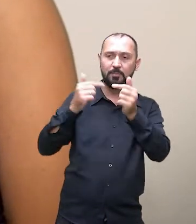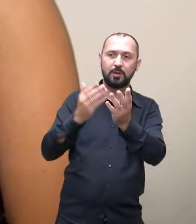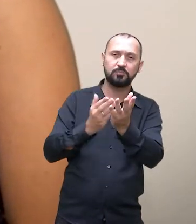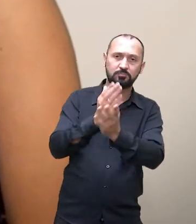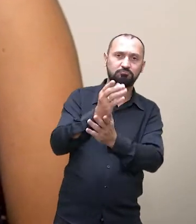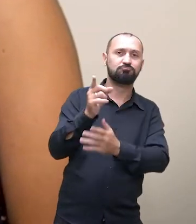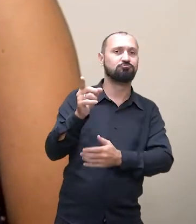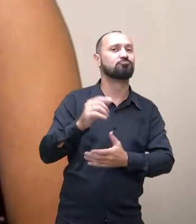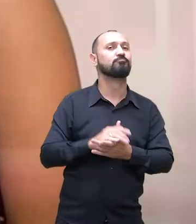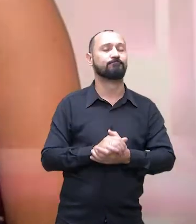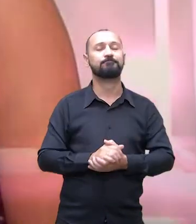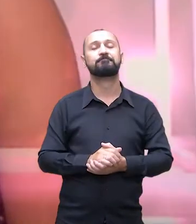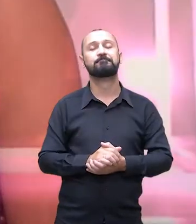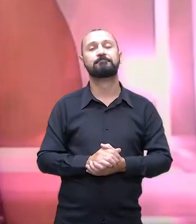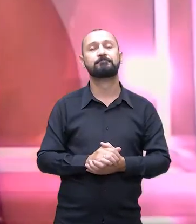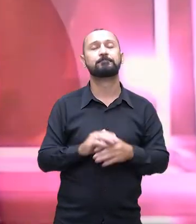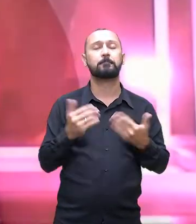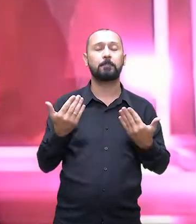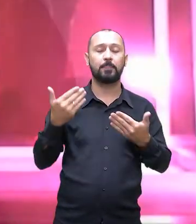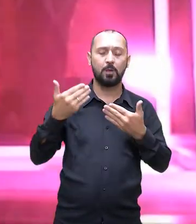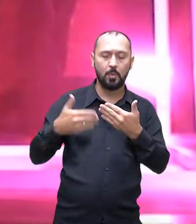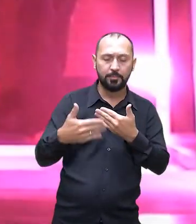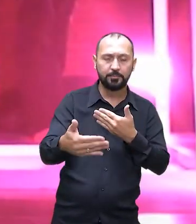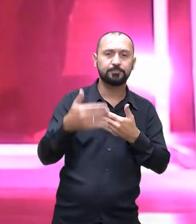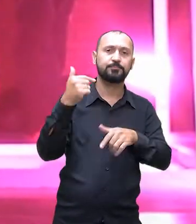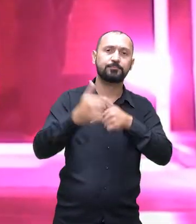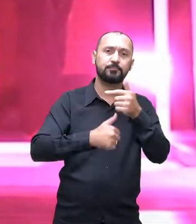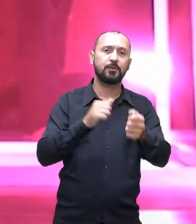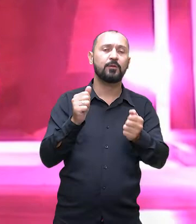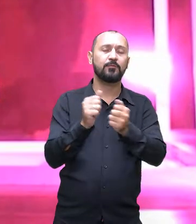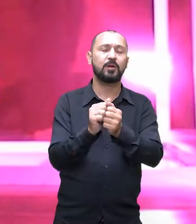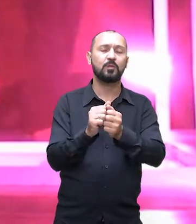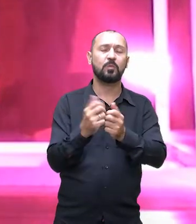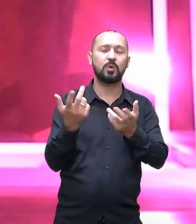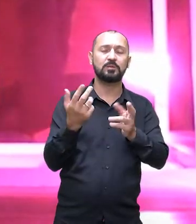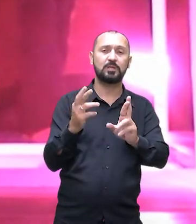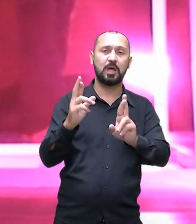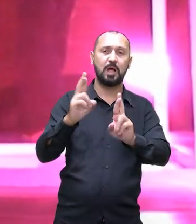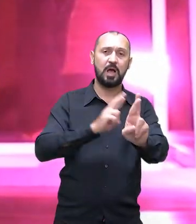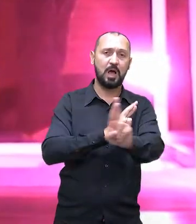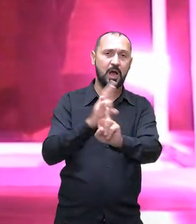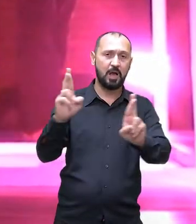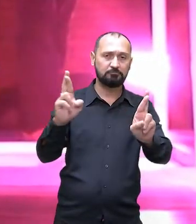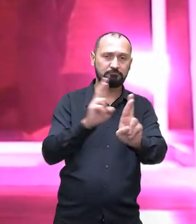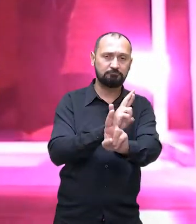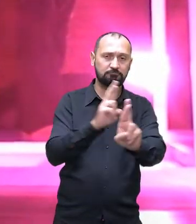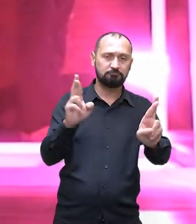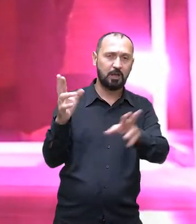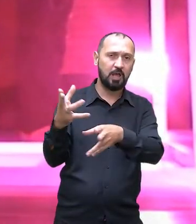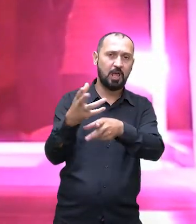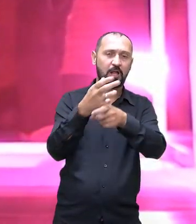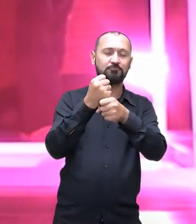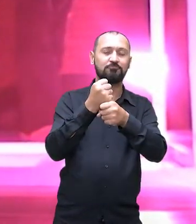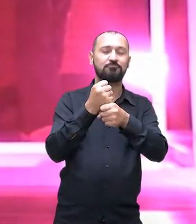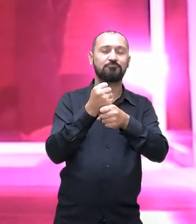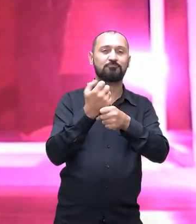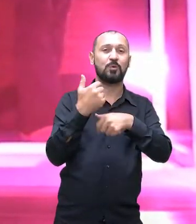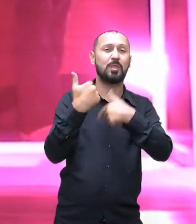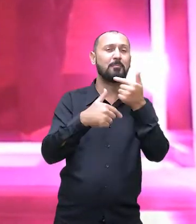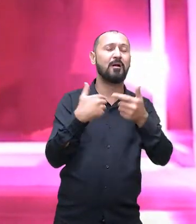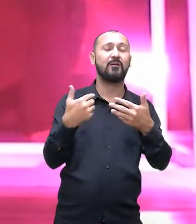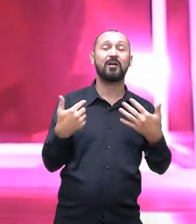no trabalho deles. Daí, quando o trabalho é feito com essa rede de confiança, o trabalho